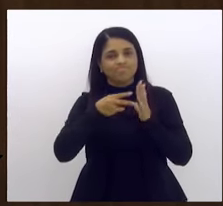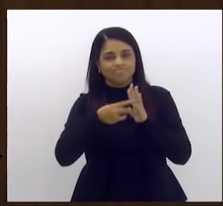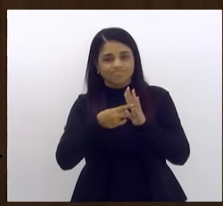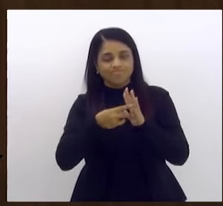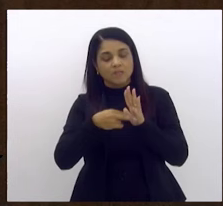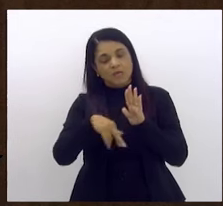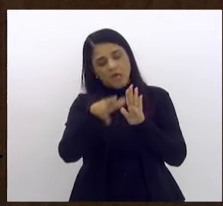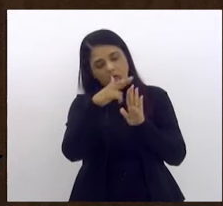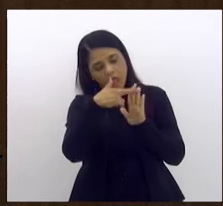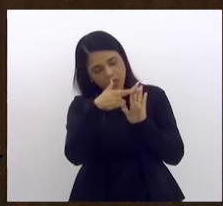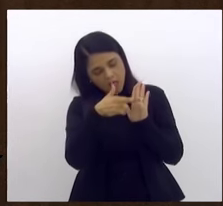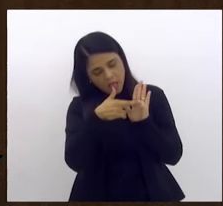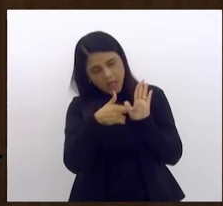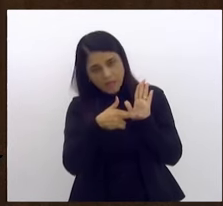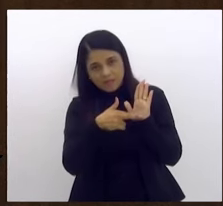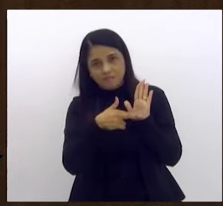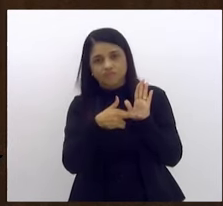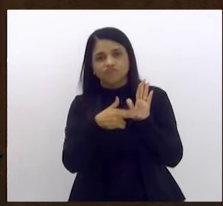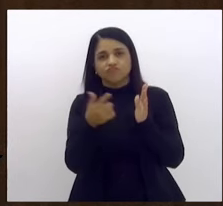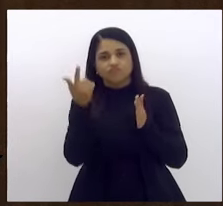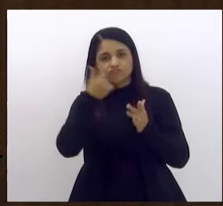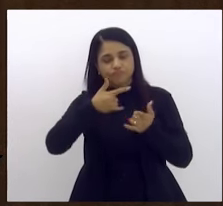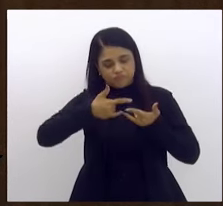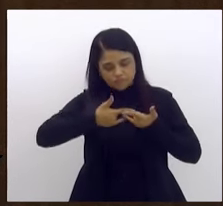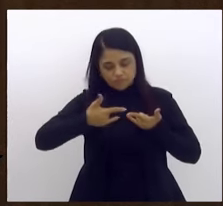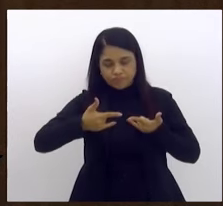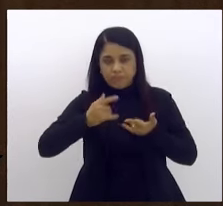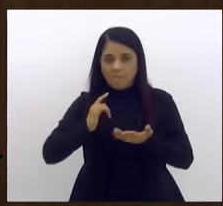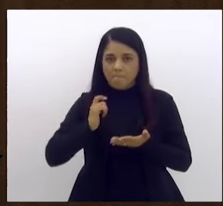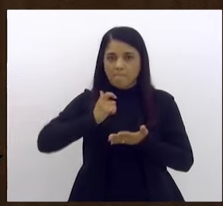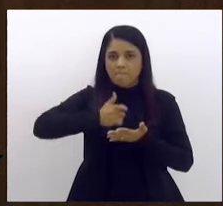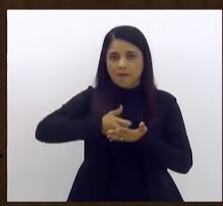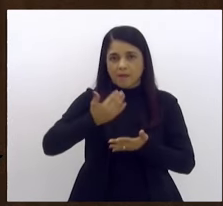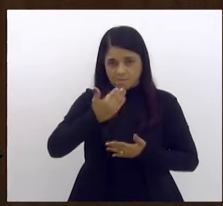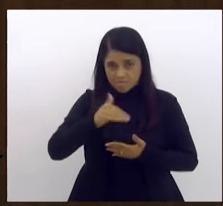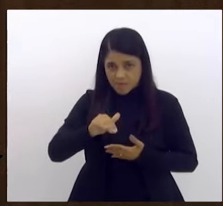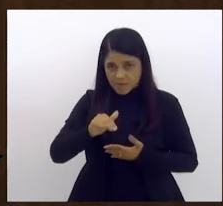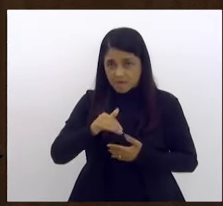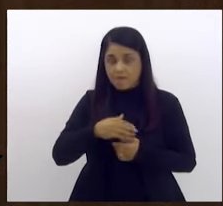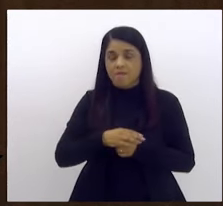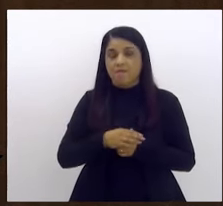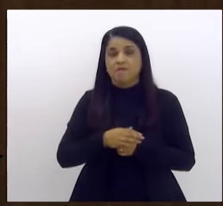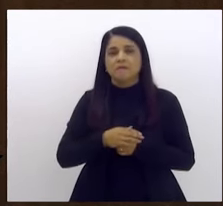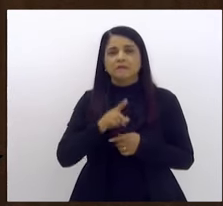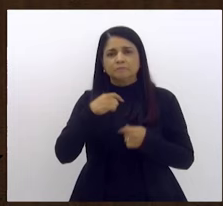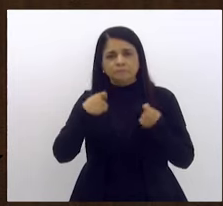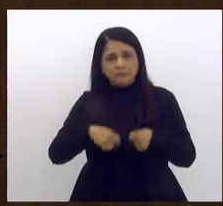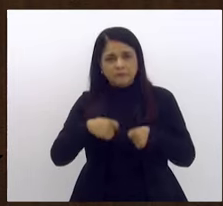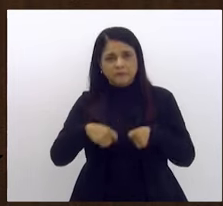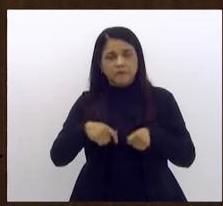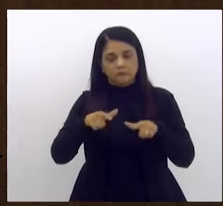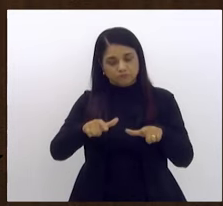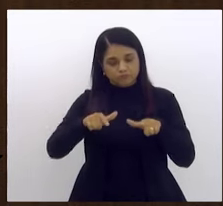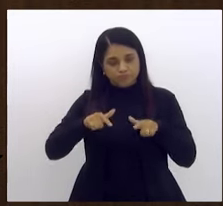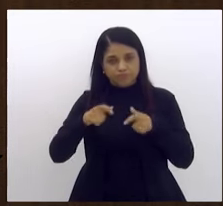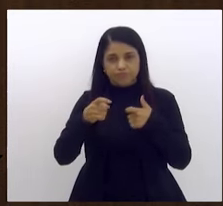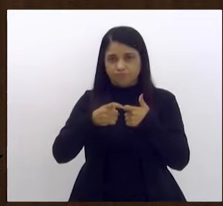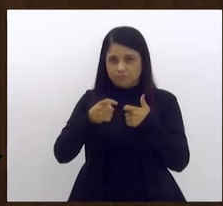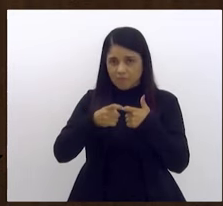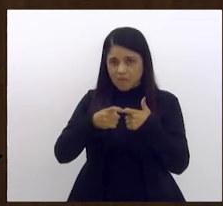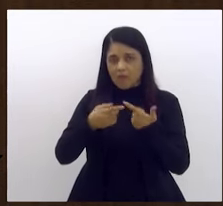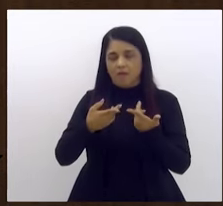alguns critérios para a concessão da meia-entrada. É necessário ter um atestado médico,